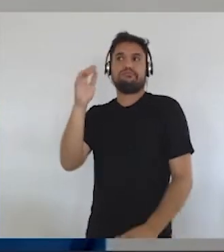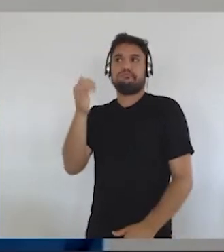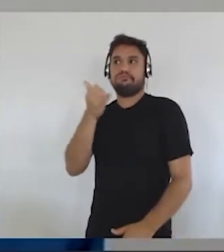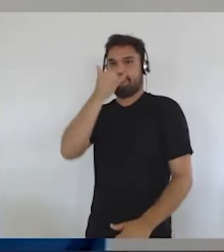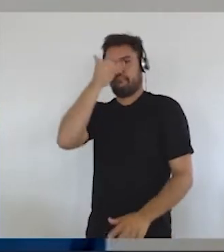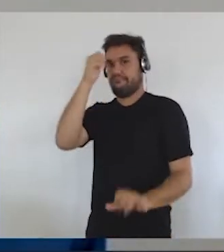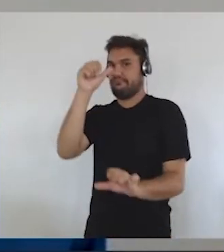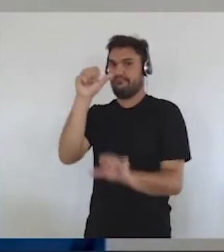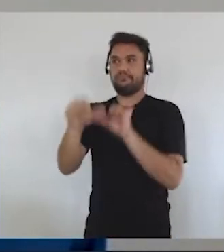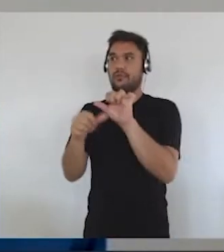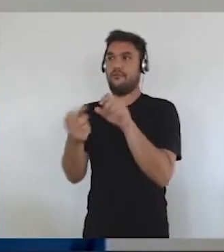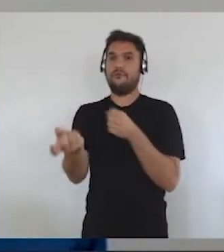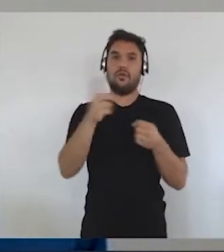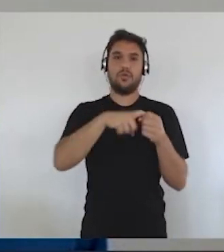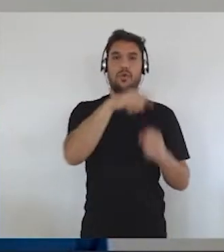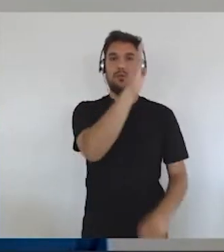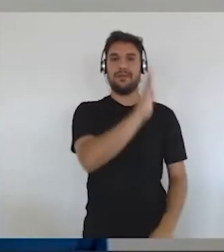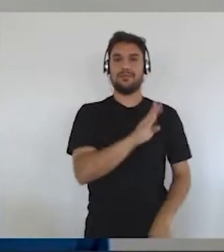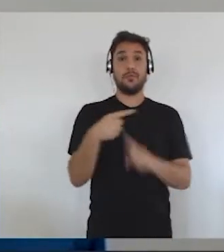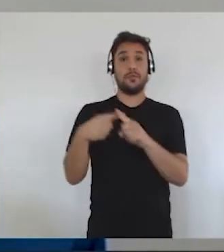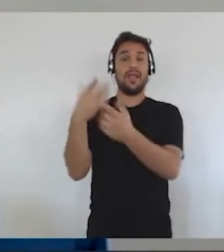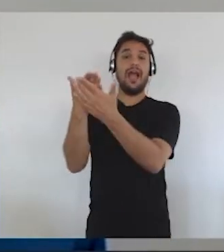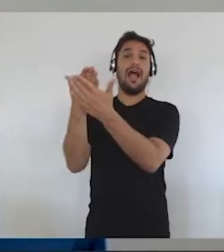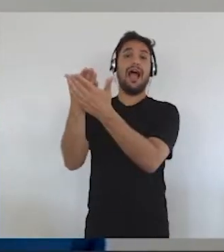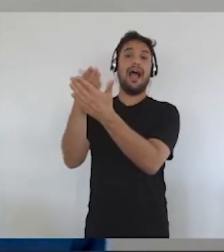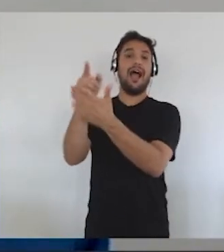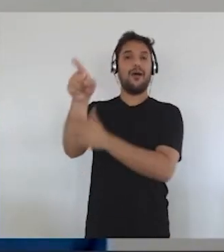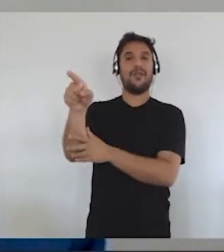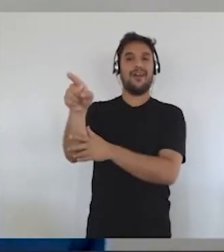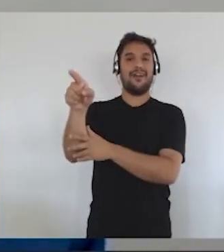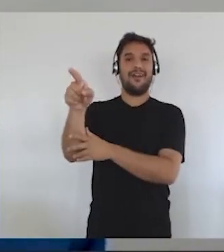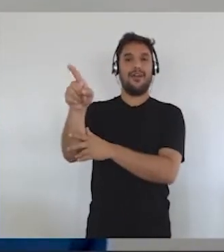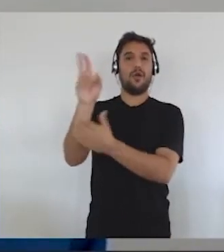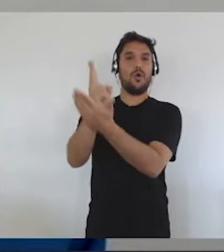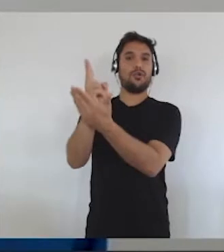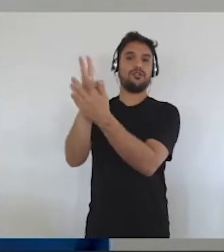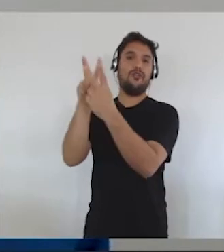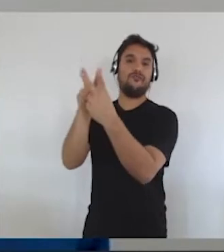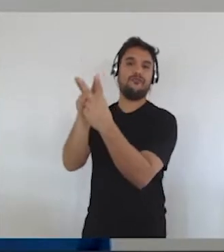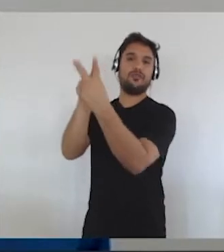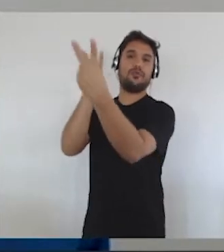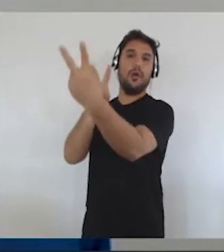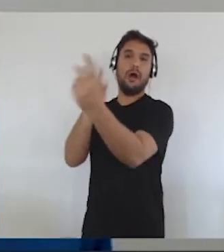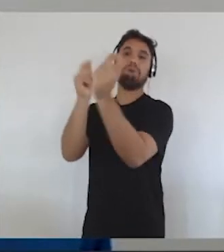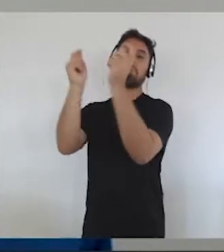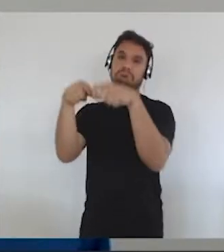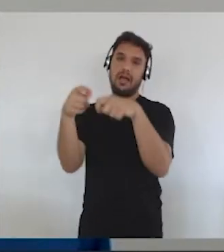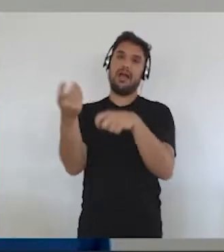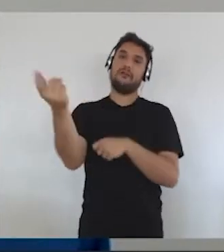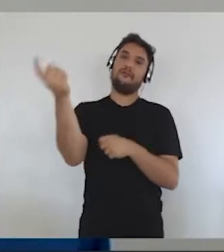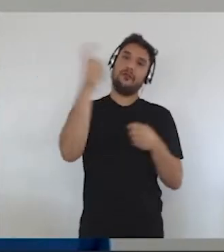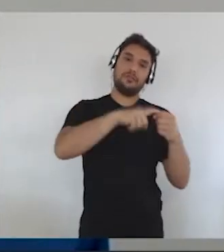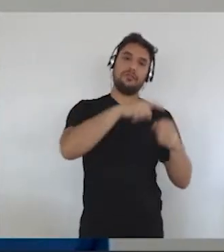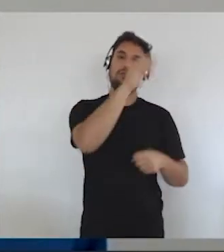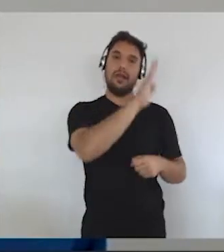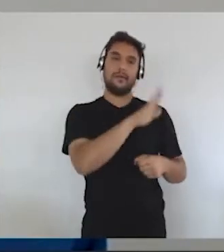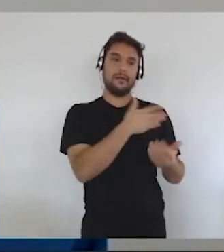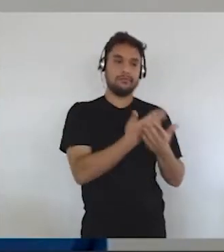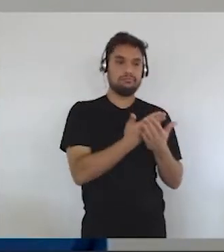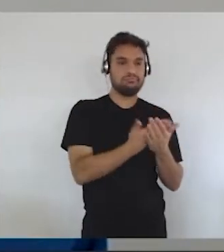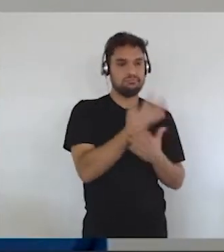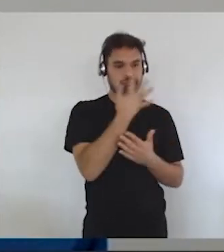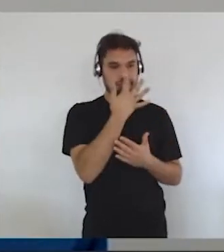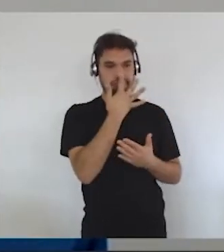ao país, até porque as aulas se mantiveram pelo sistema remoto e podiam continuar acompanhando